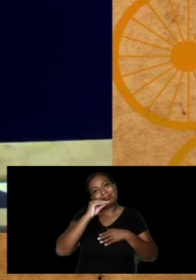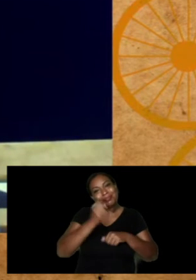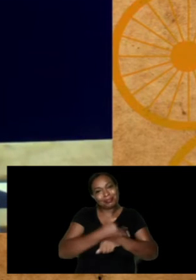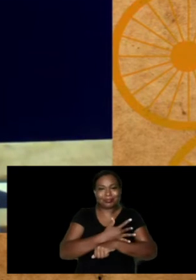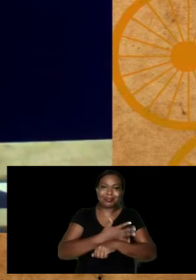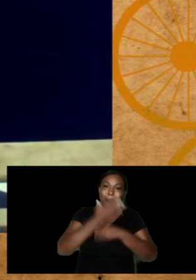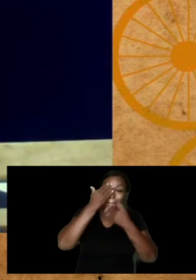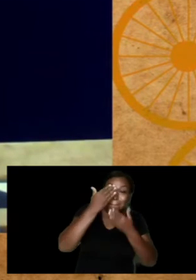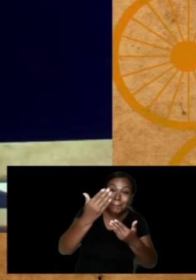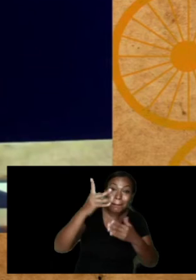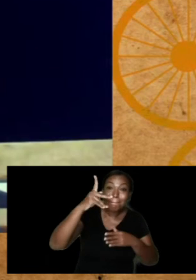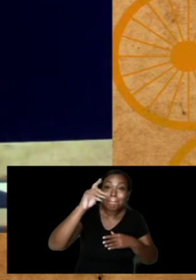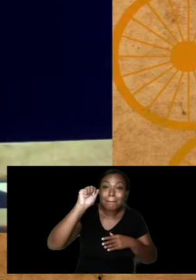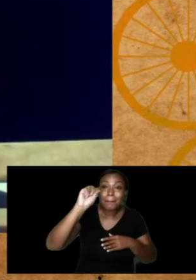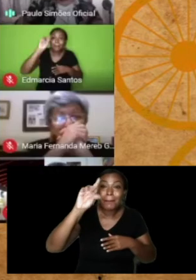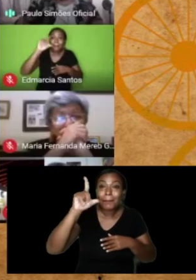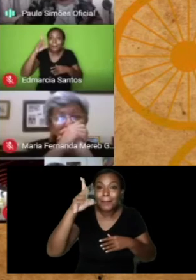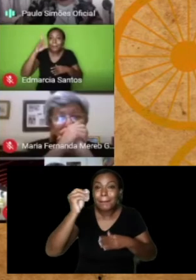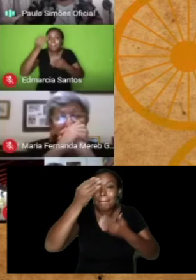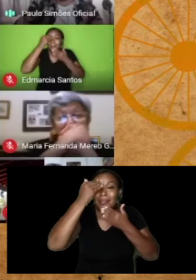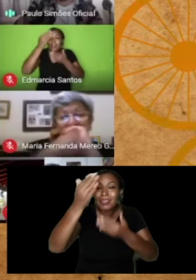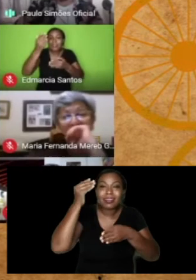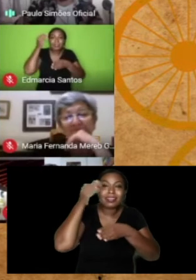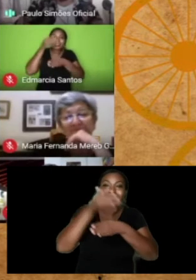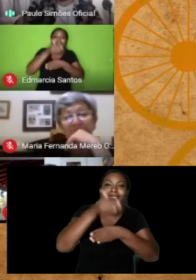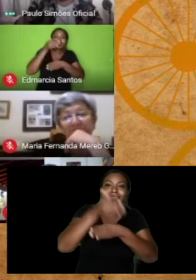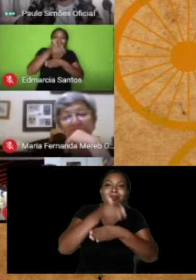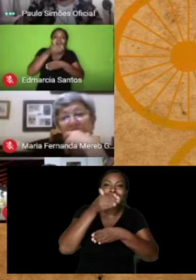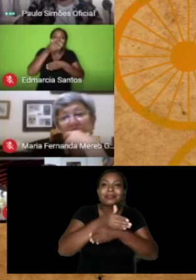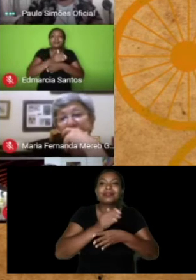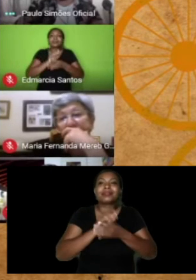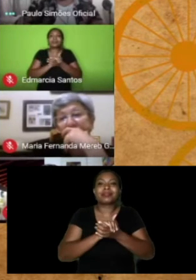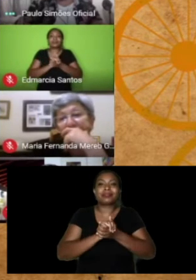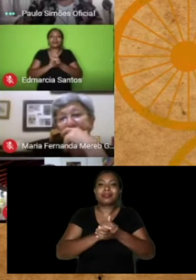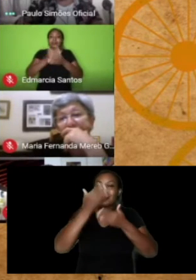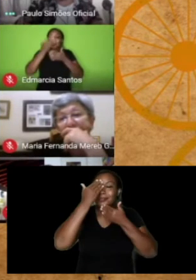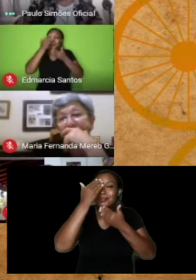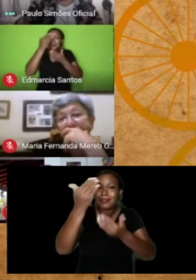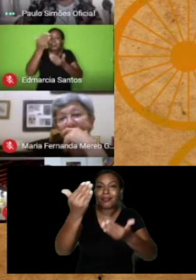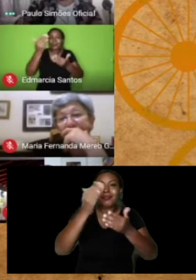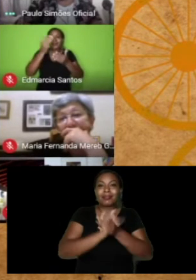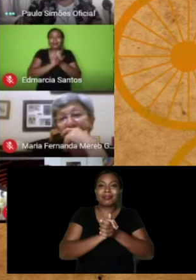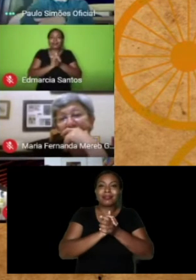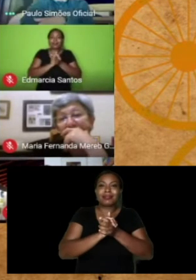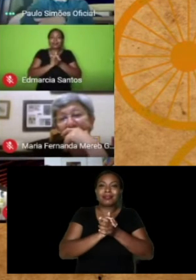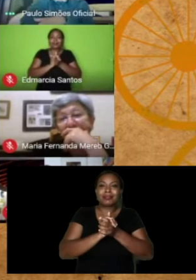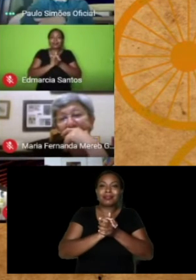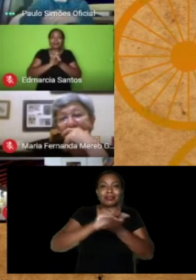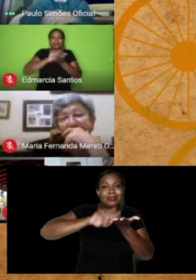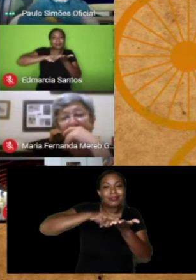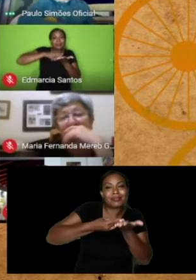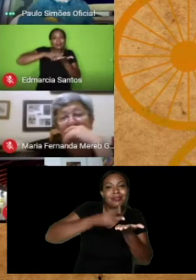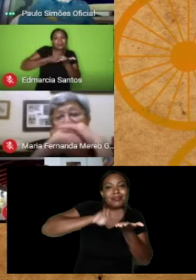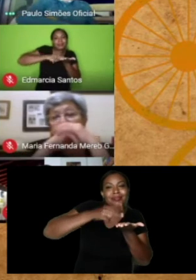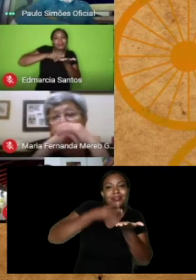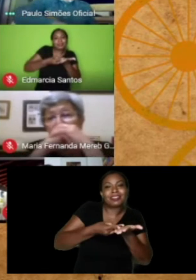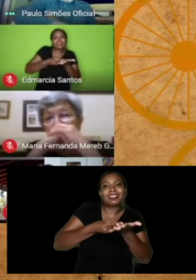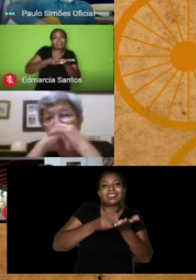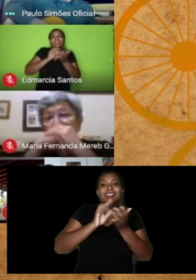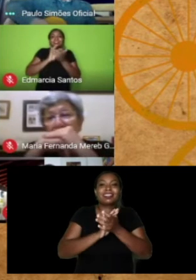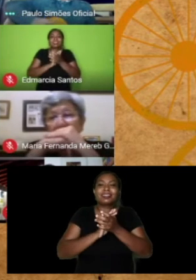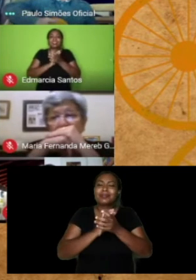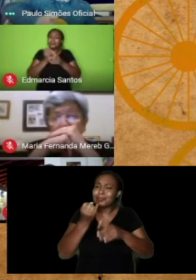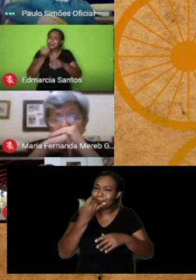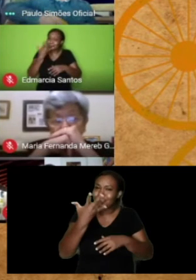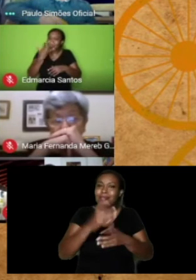Paulinho, muito obrigado pela sua participação. Obrigado pela sua interpretação. É sempre